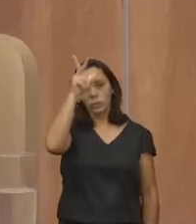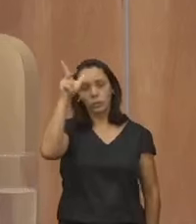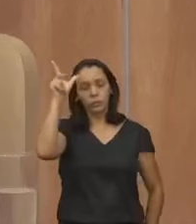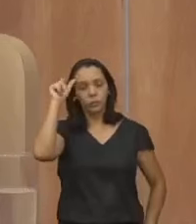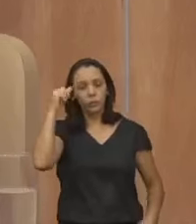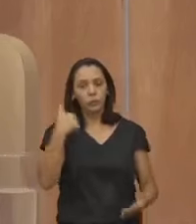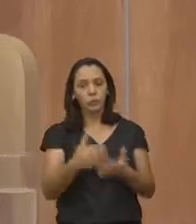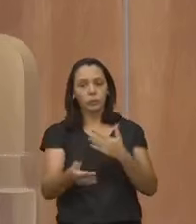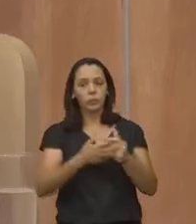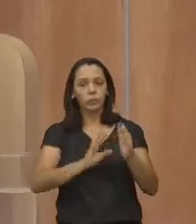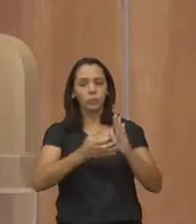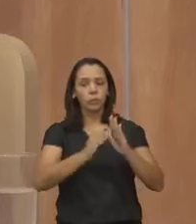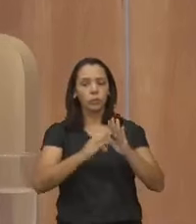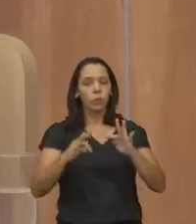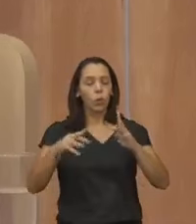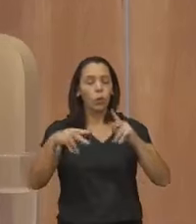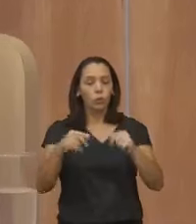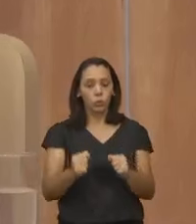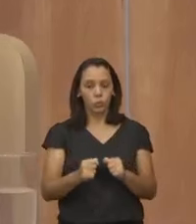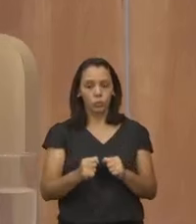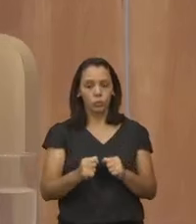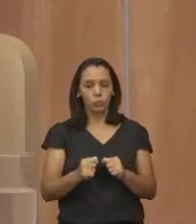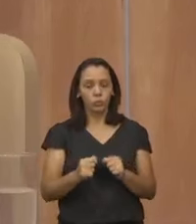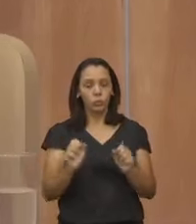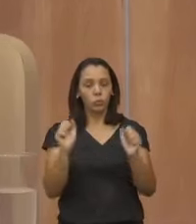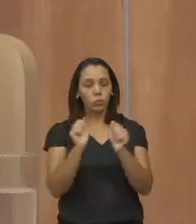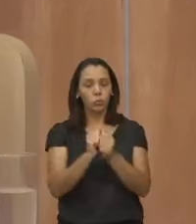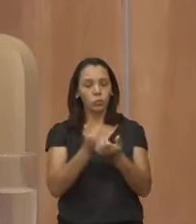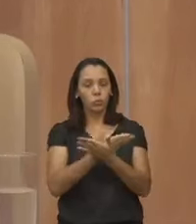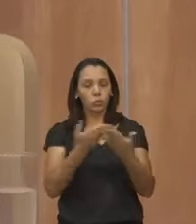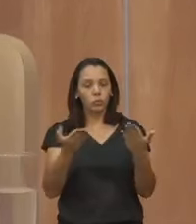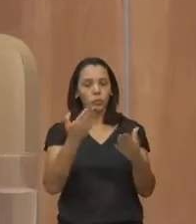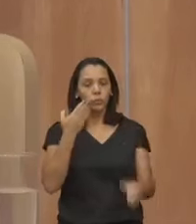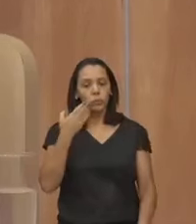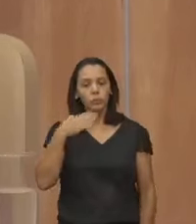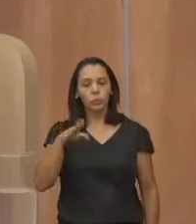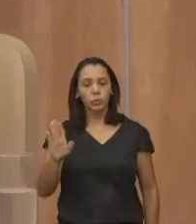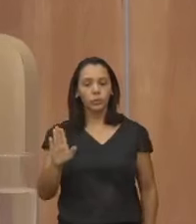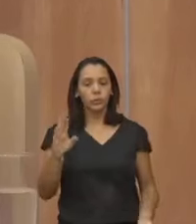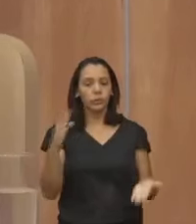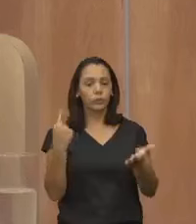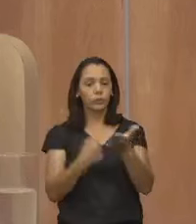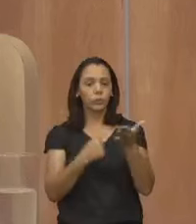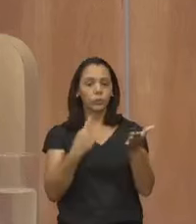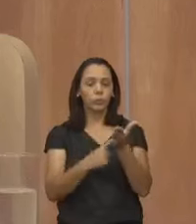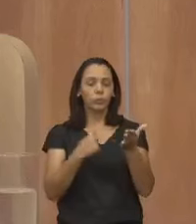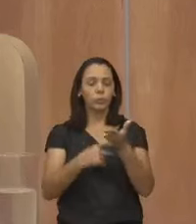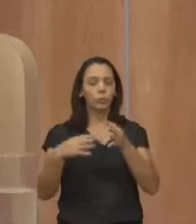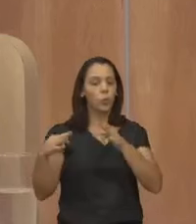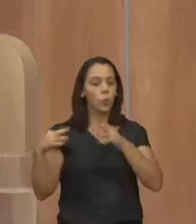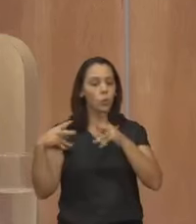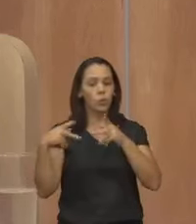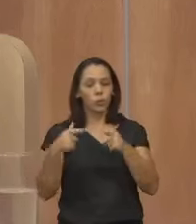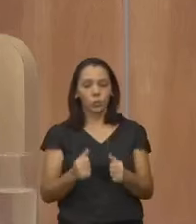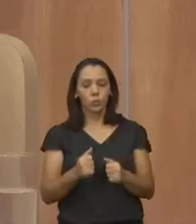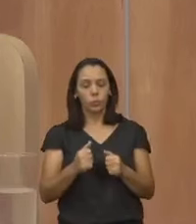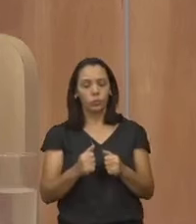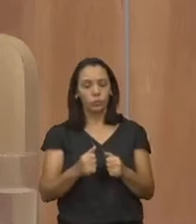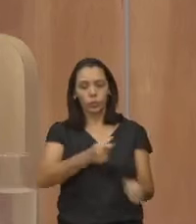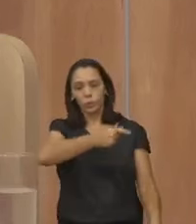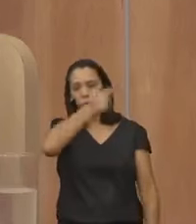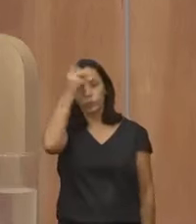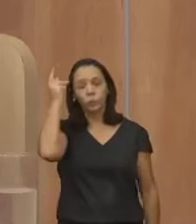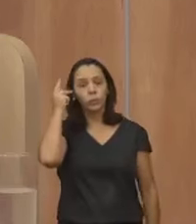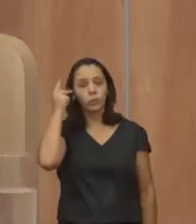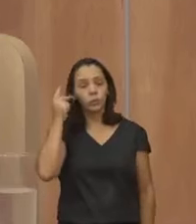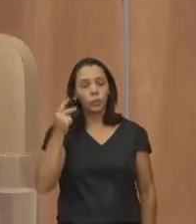da direita, estiveram com vocês e assumiram esse compromisso. Todos assumiram esse compromisso, que